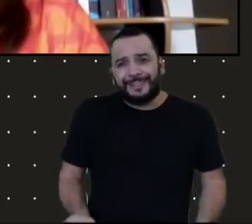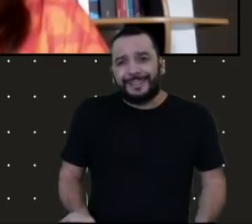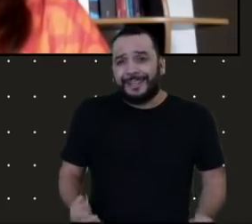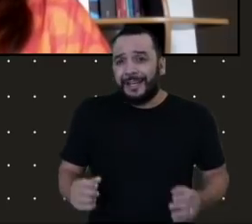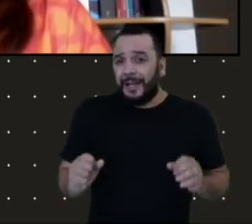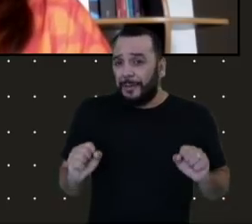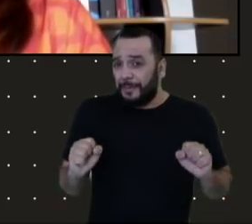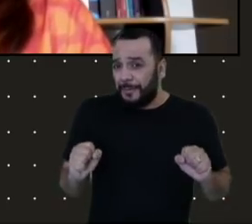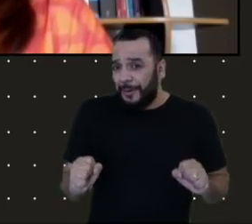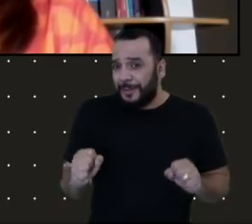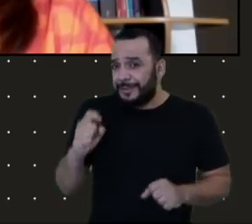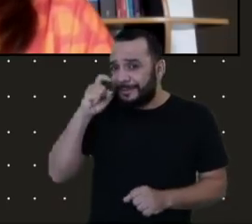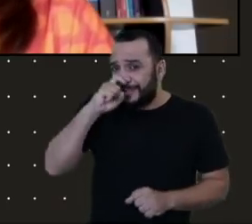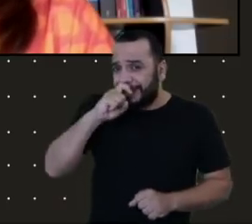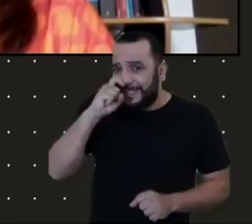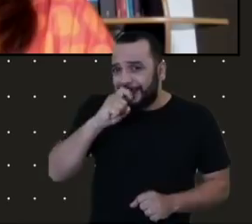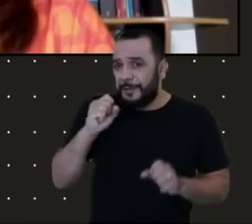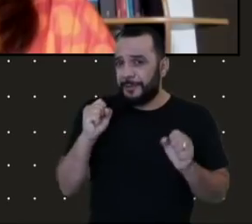Falando,